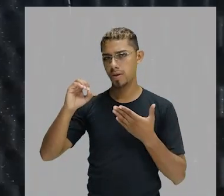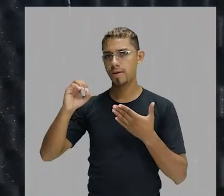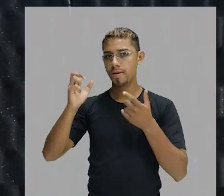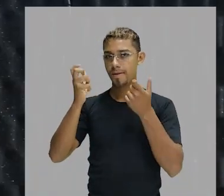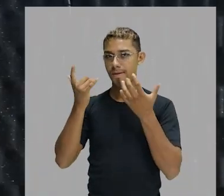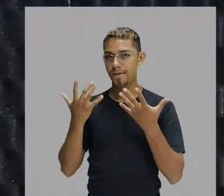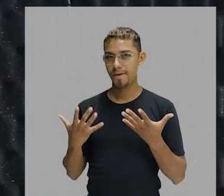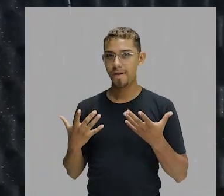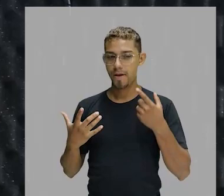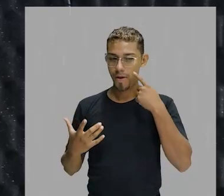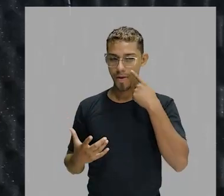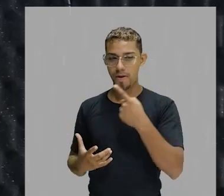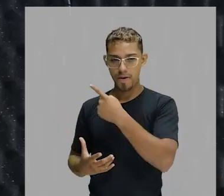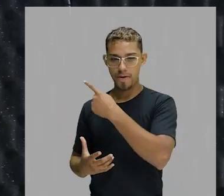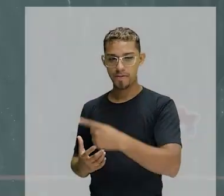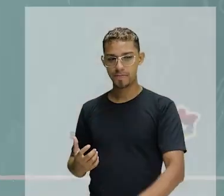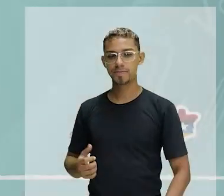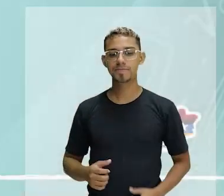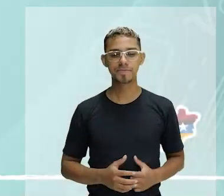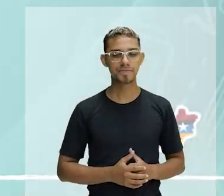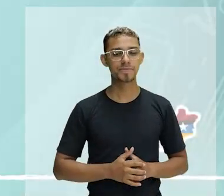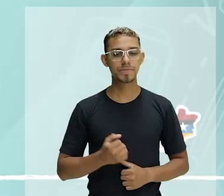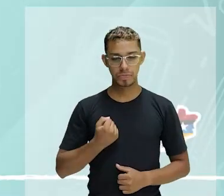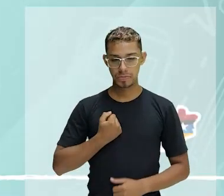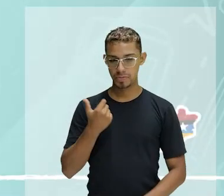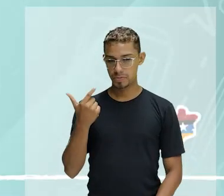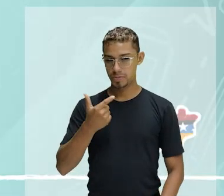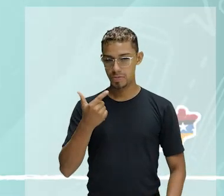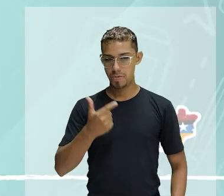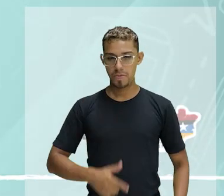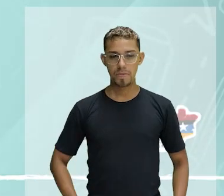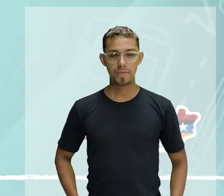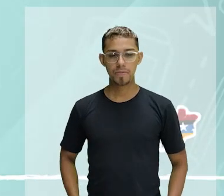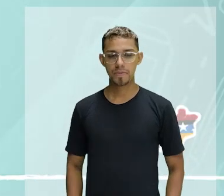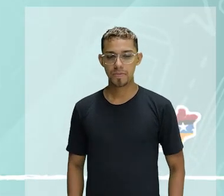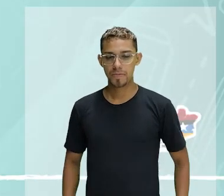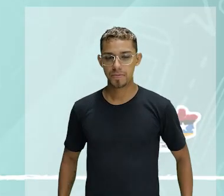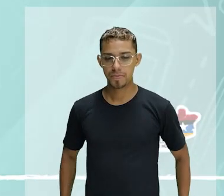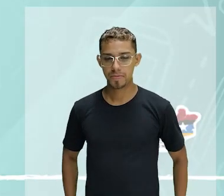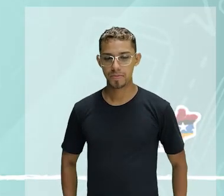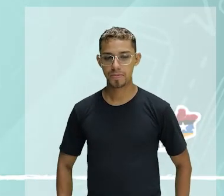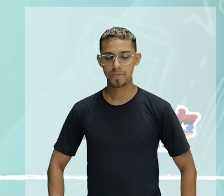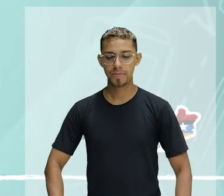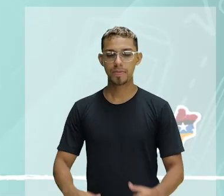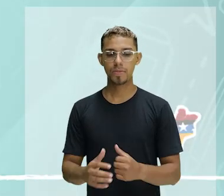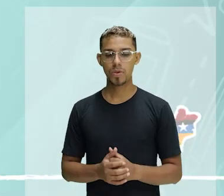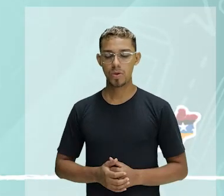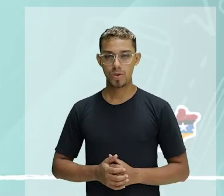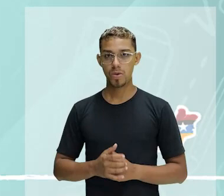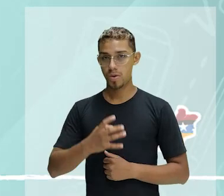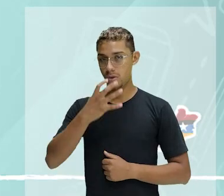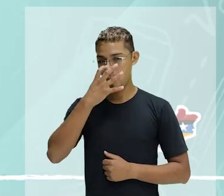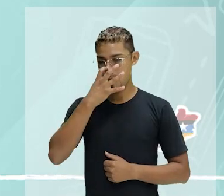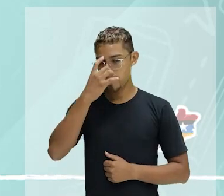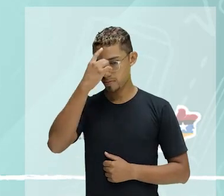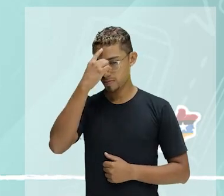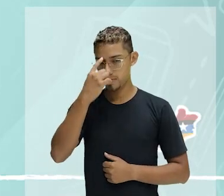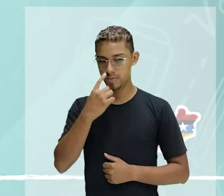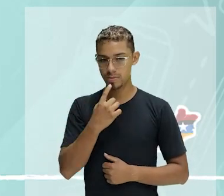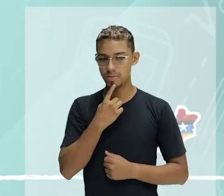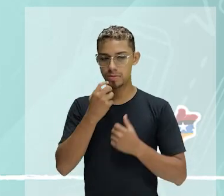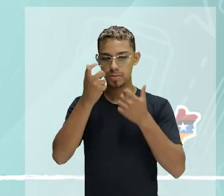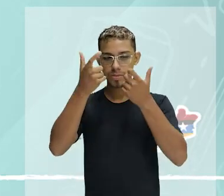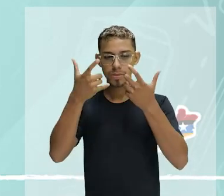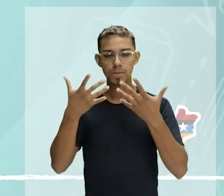Então, bora evoluir. Olha essa segunda questão aí, ó, questão interessante, galera, tá? Observe a figura abaixo. Nós temos